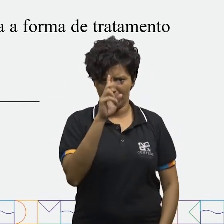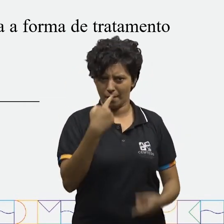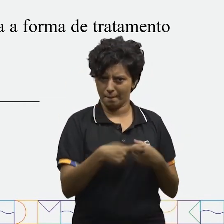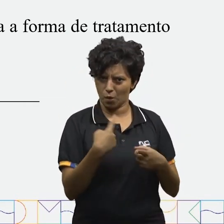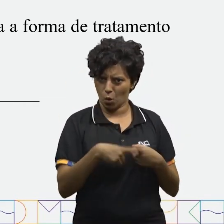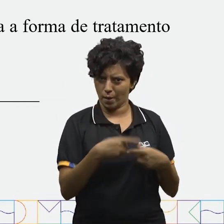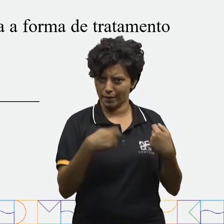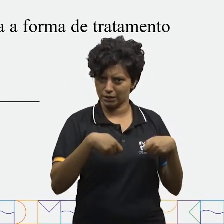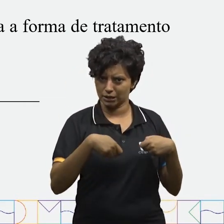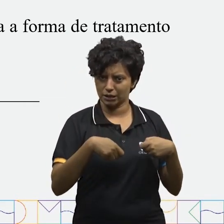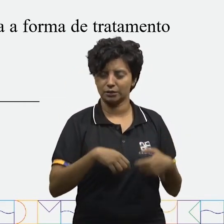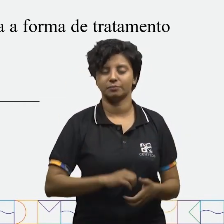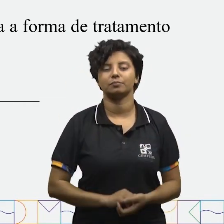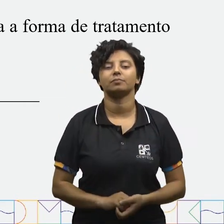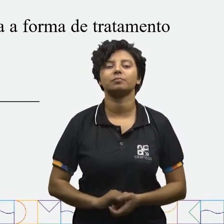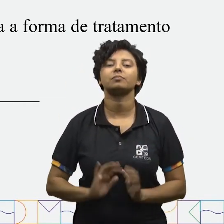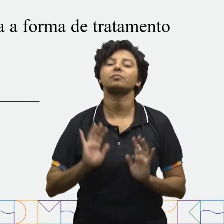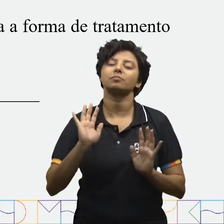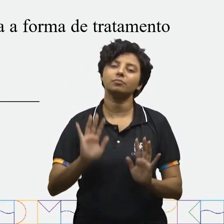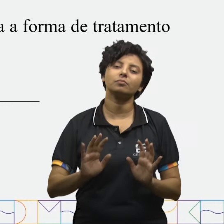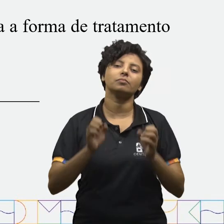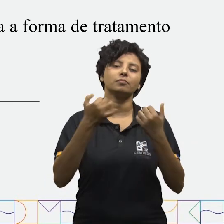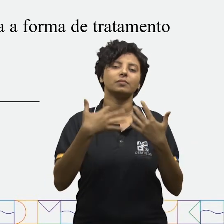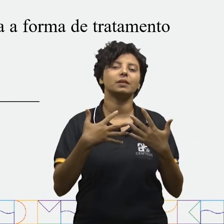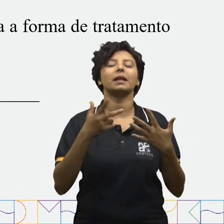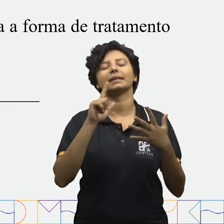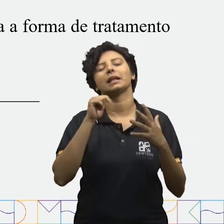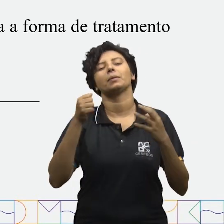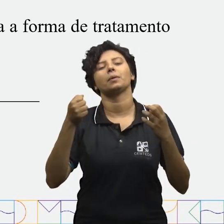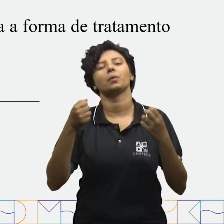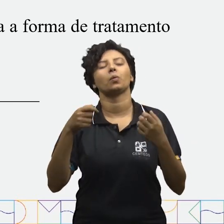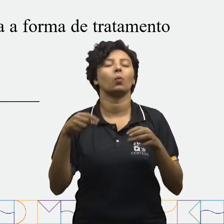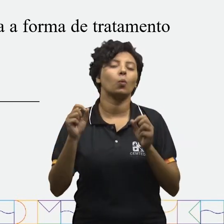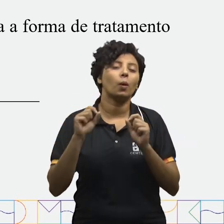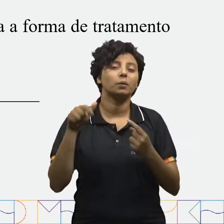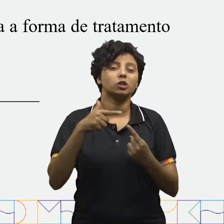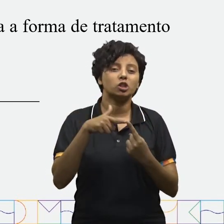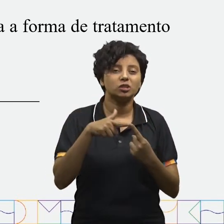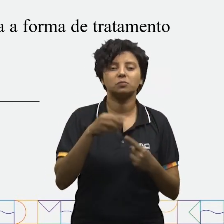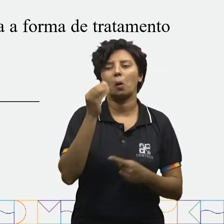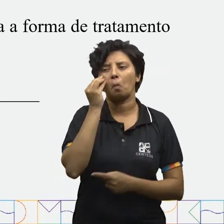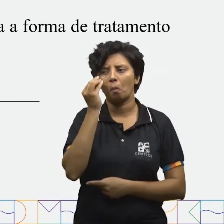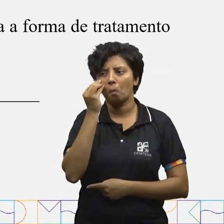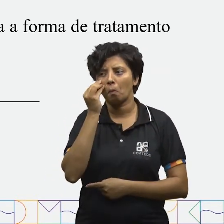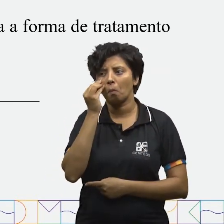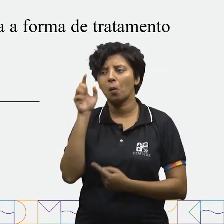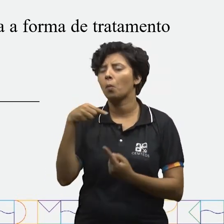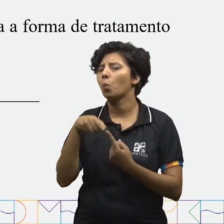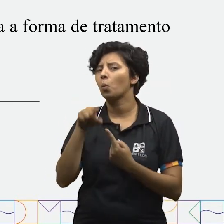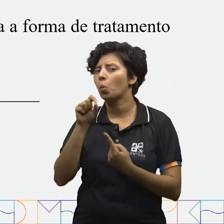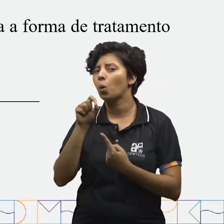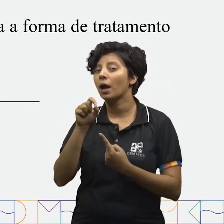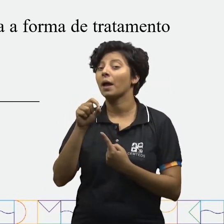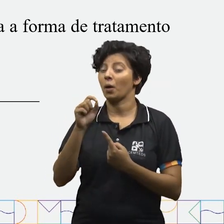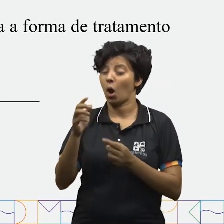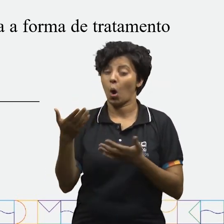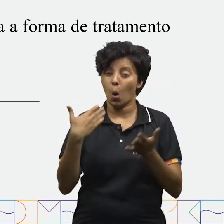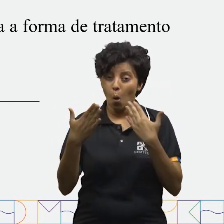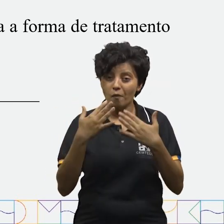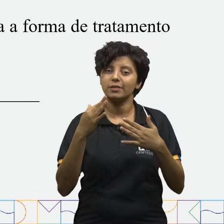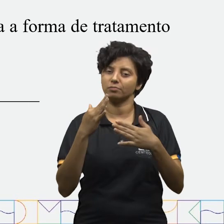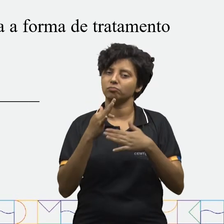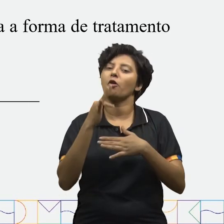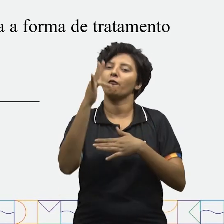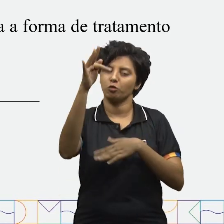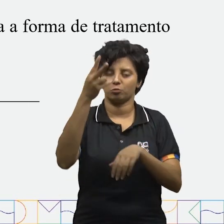Você lembra por que isso é necessário? Nós falamos até daquela motivação de ouvir atentamente o outro para que a